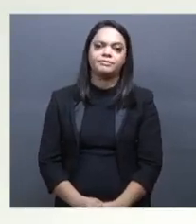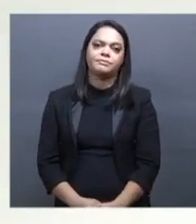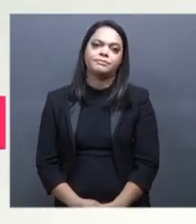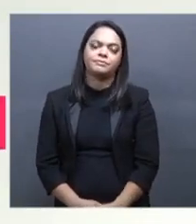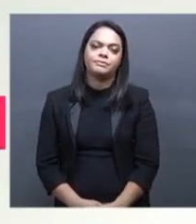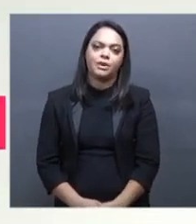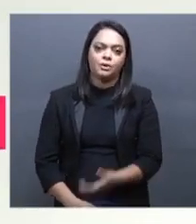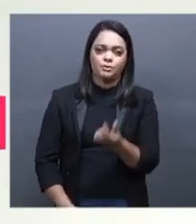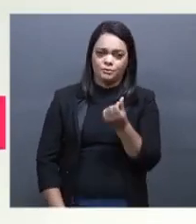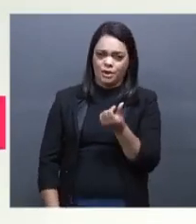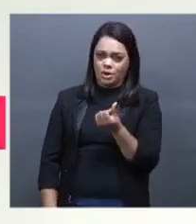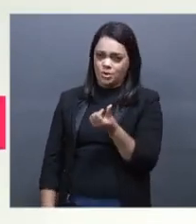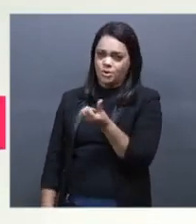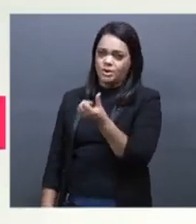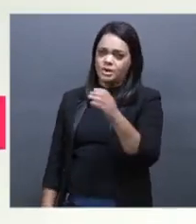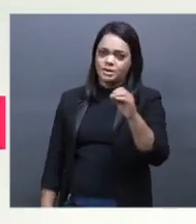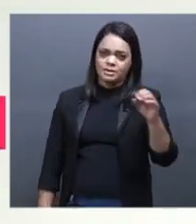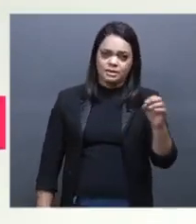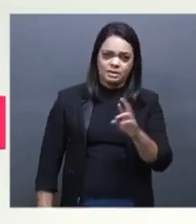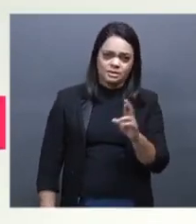de R$ 600, ele